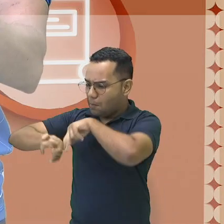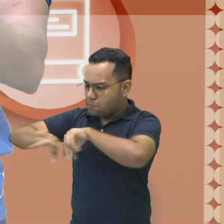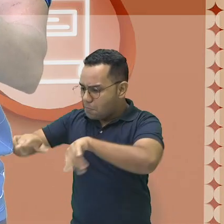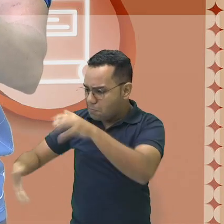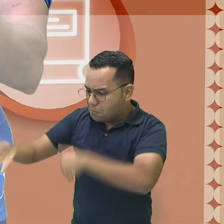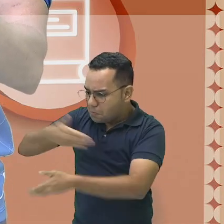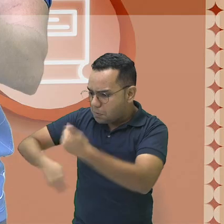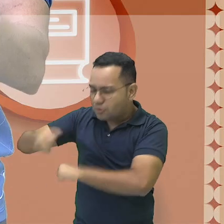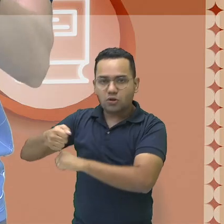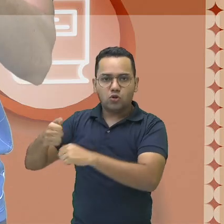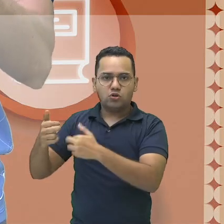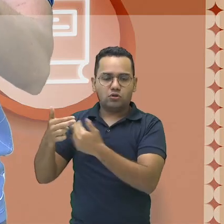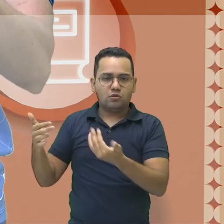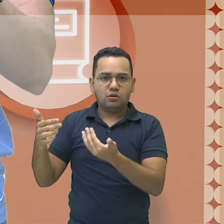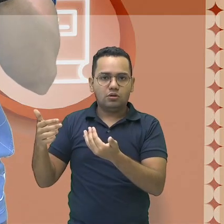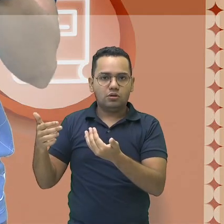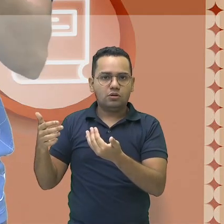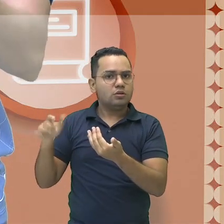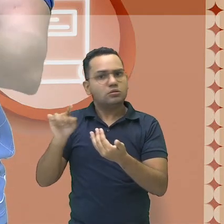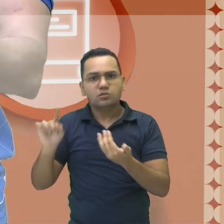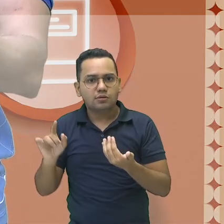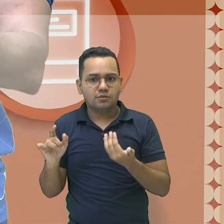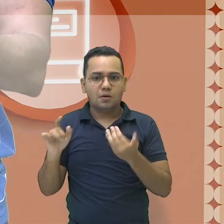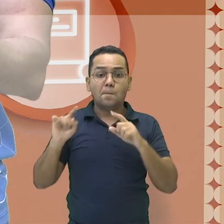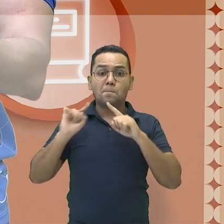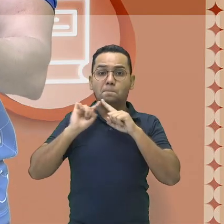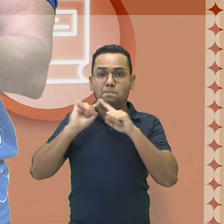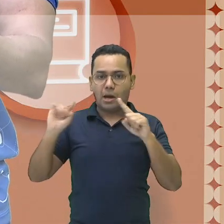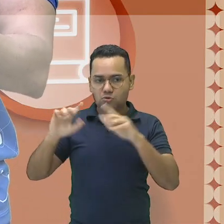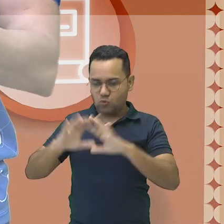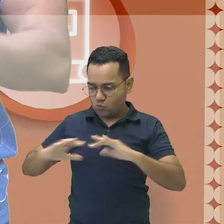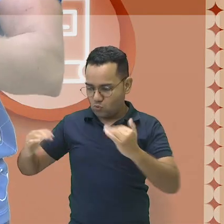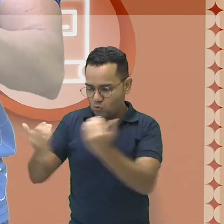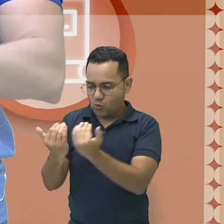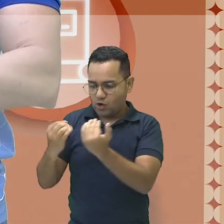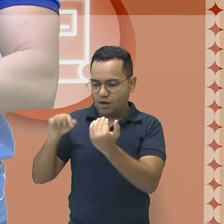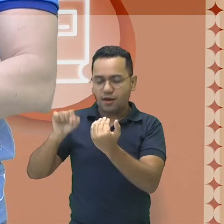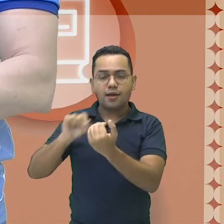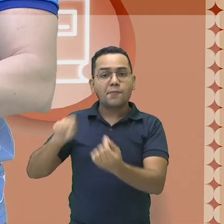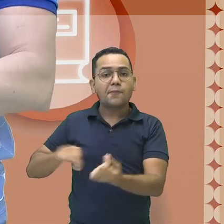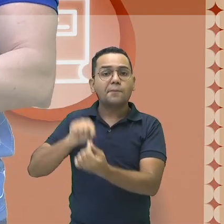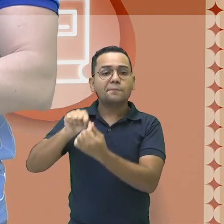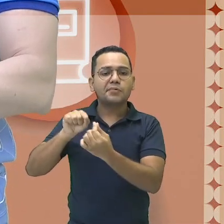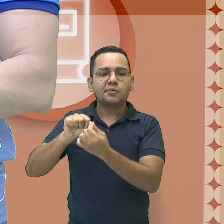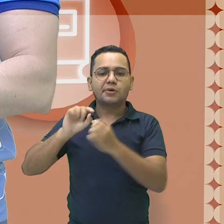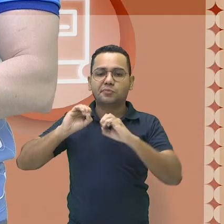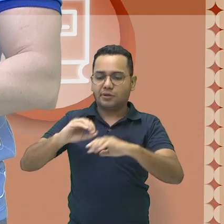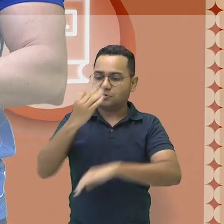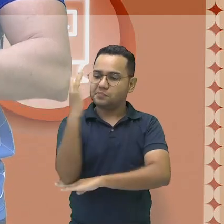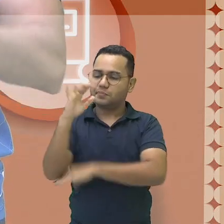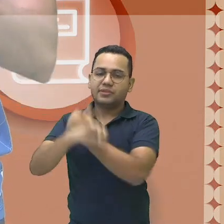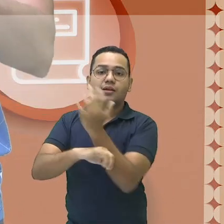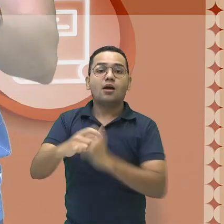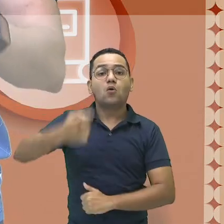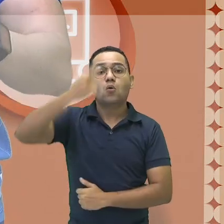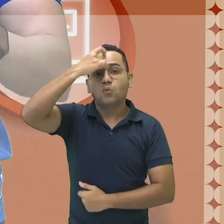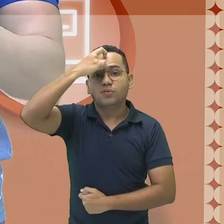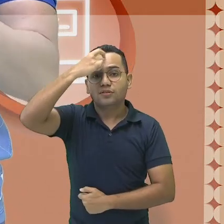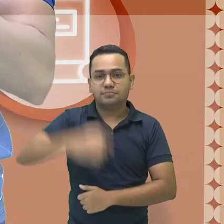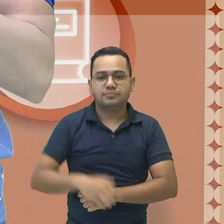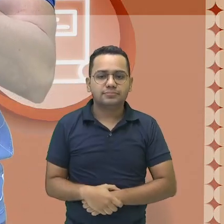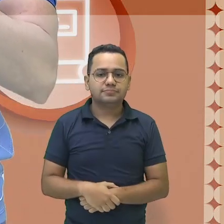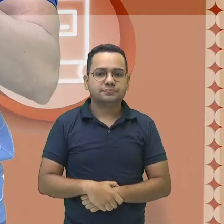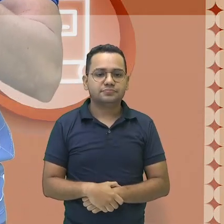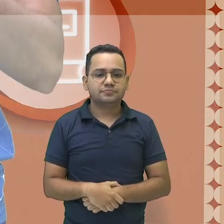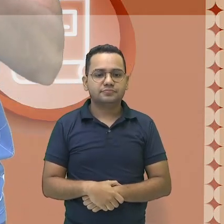isso poderia ser feito, essa é uma conclusão que eles tiveram lá em Estocolmo, a partir da educação ambiental, certo? E desde então,